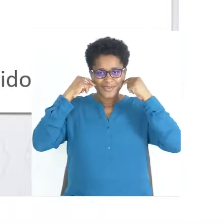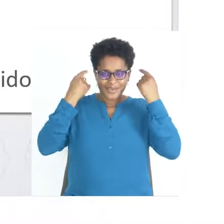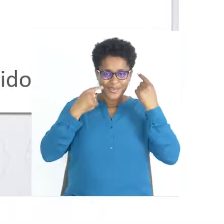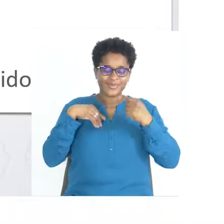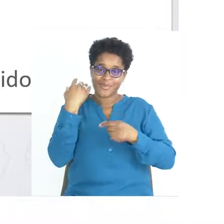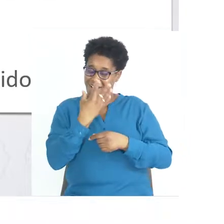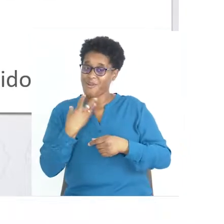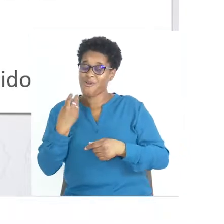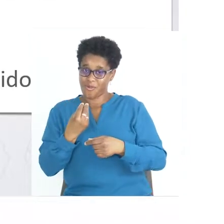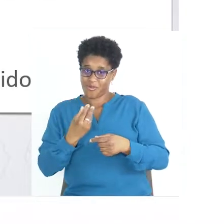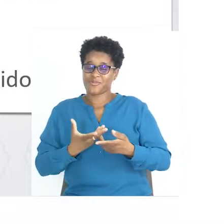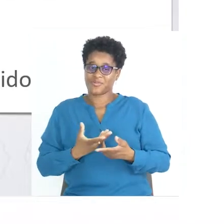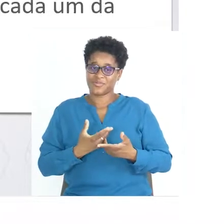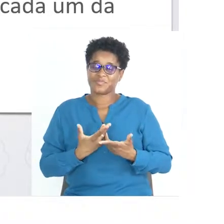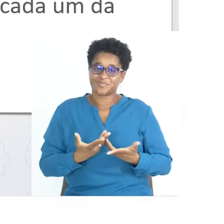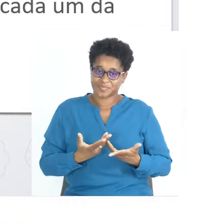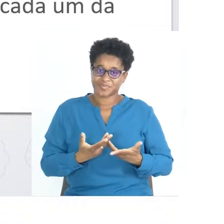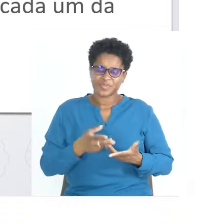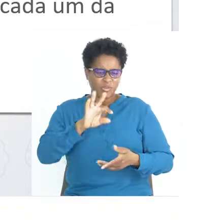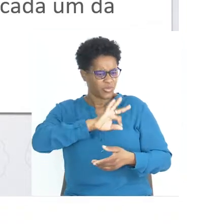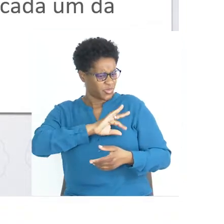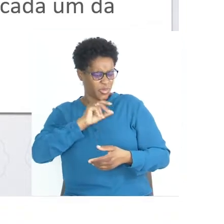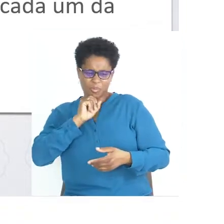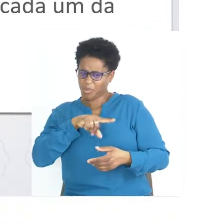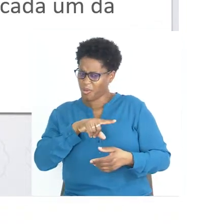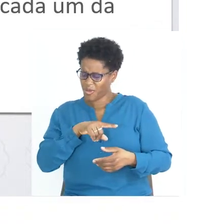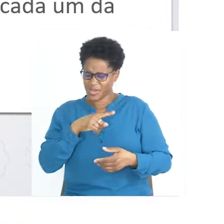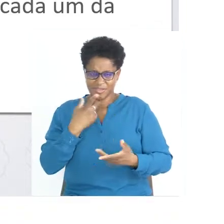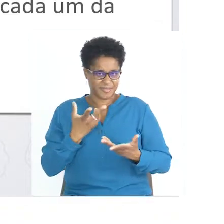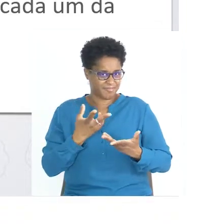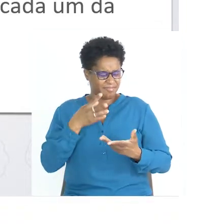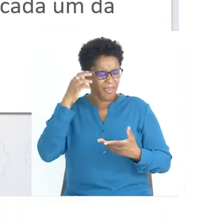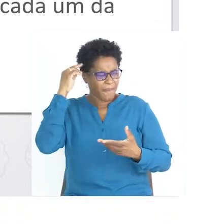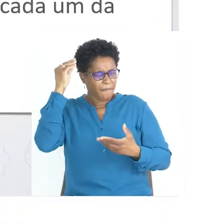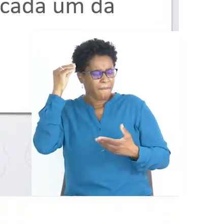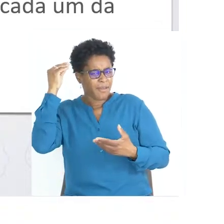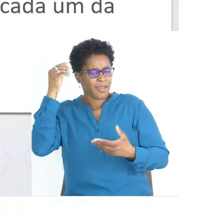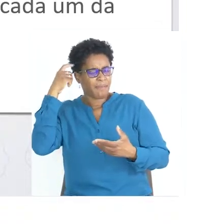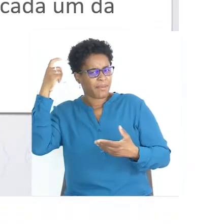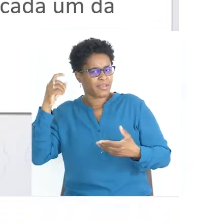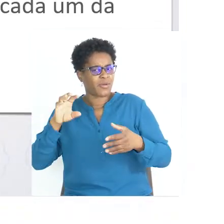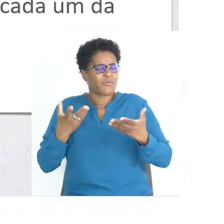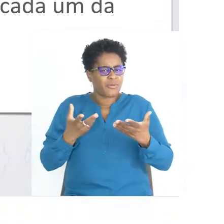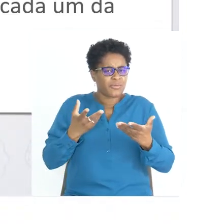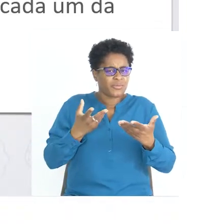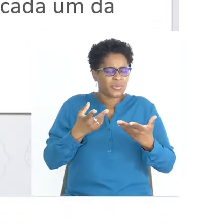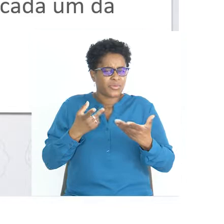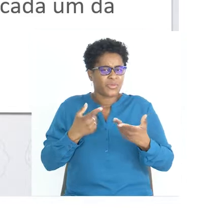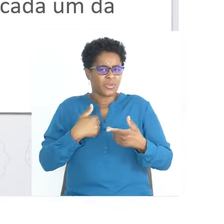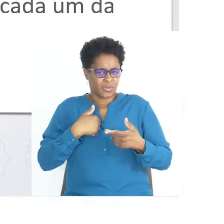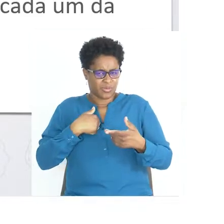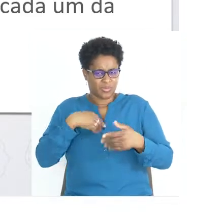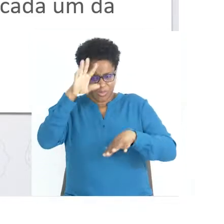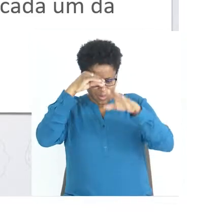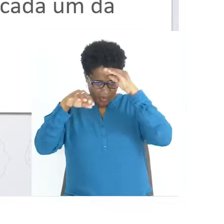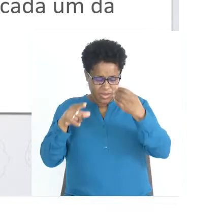Sorriu o ex-aluno comovido. O senhor nem pode imaginar o quanto me foram úteis os